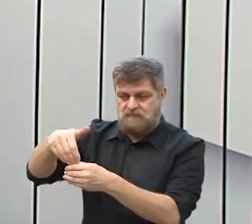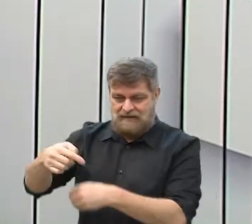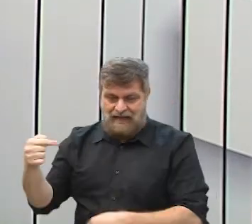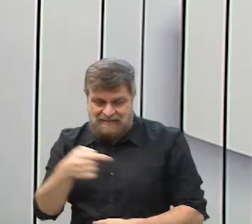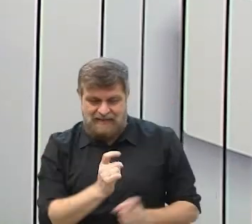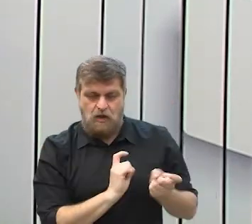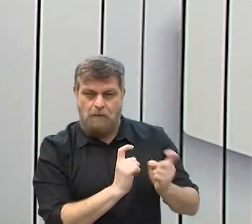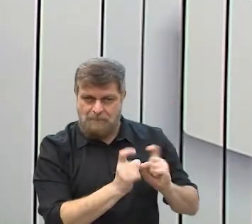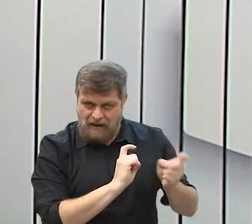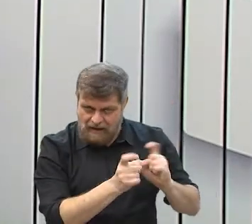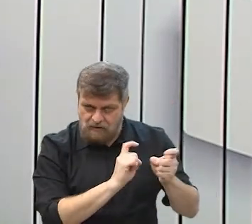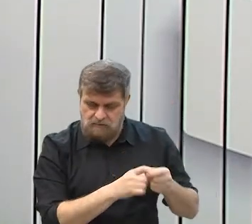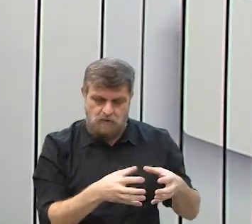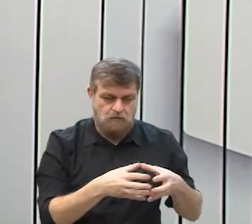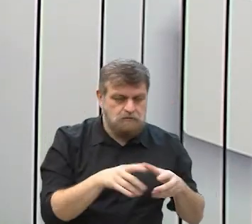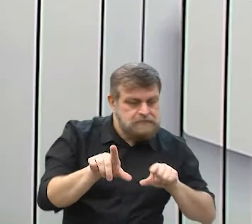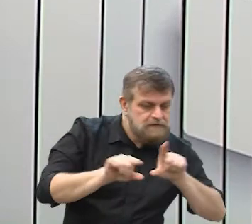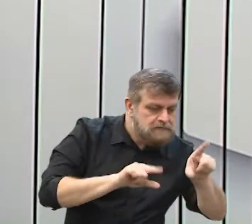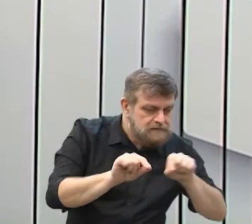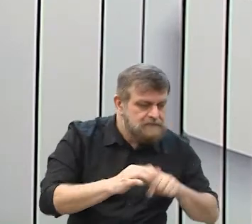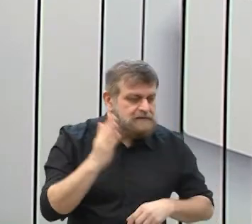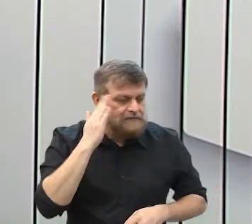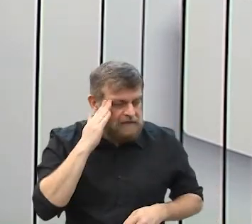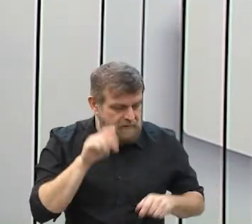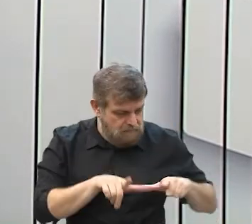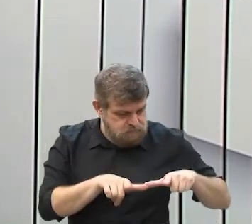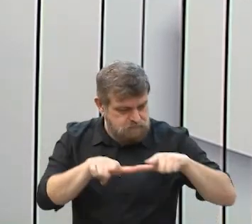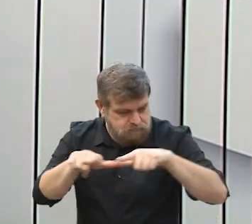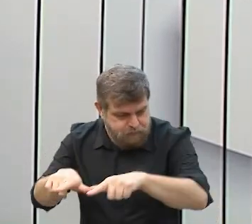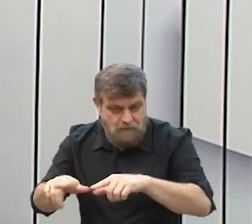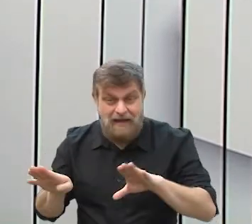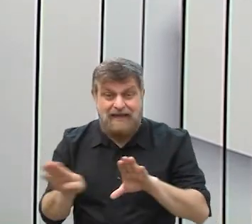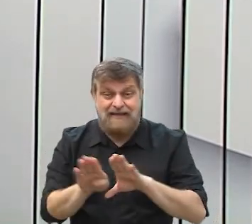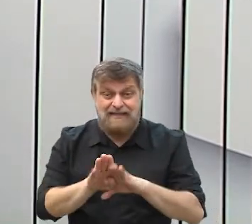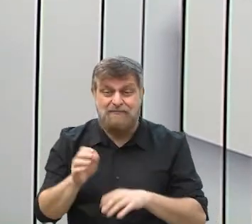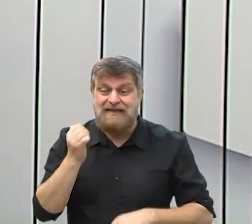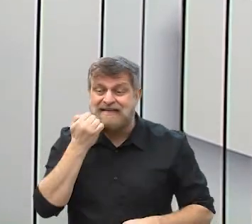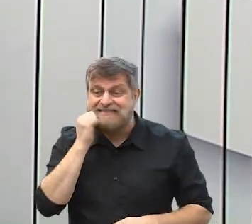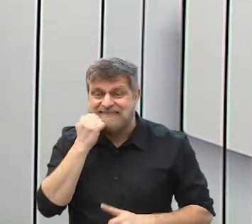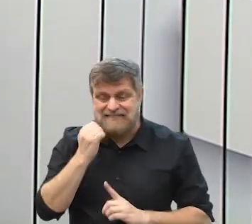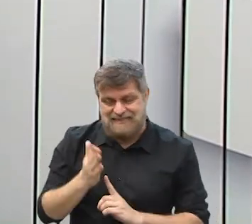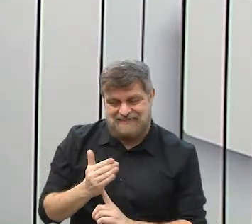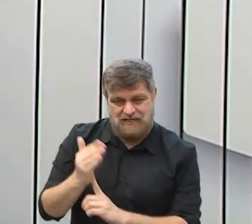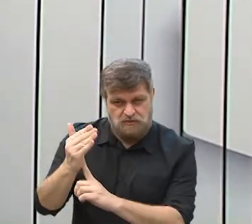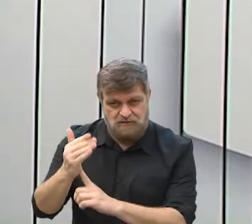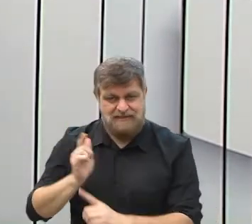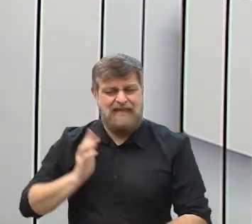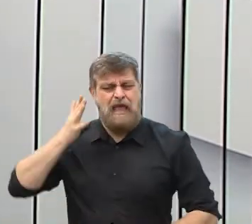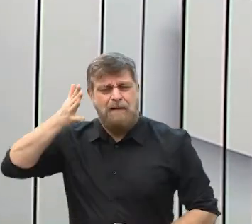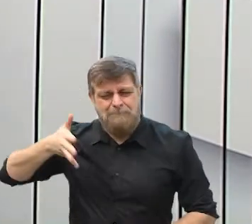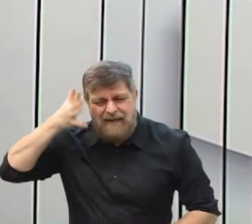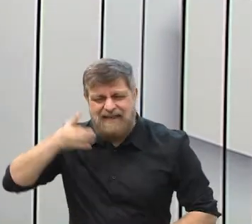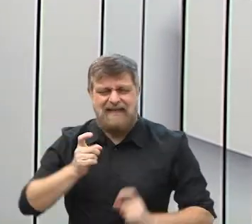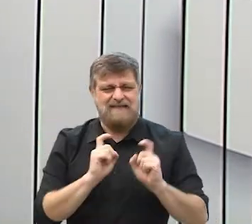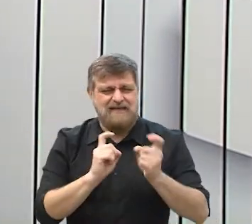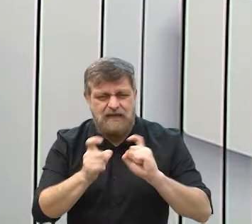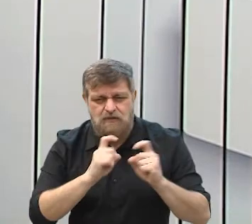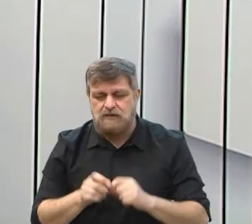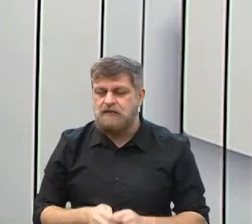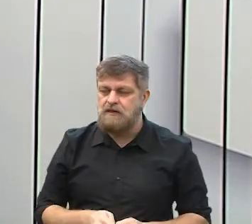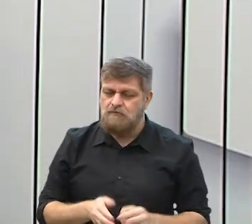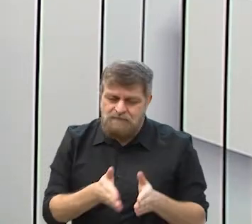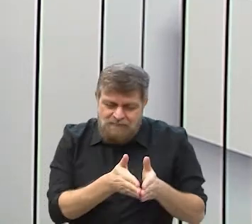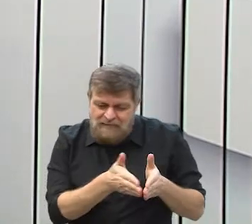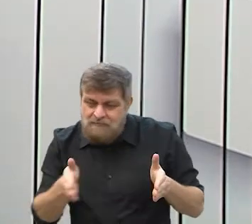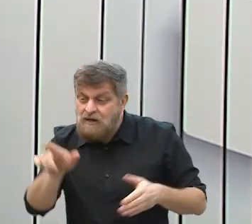essa reunião dentro da comissão. Ciência e tecnologia também muito importante, muitas reuniões, muitas palestras. Que análise que o senhor faz desse período que